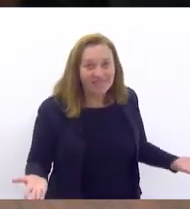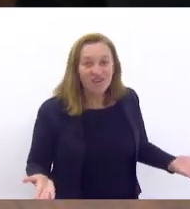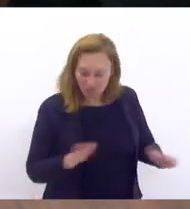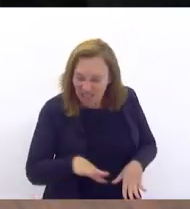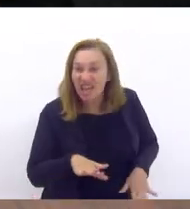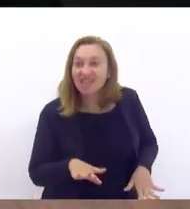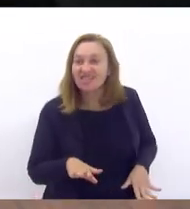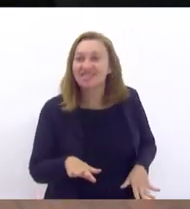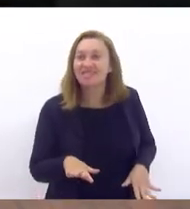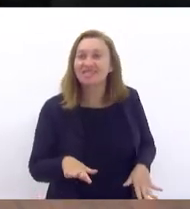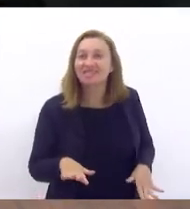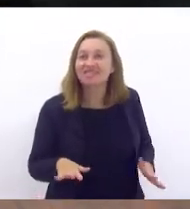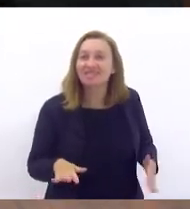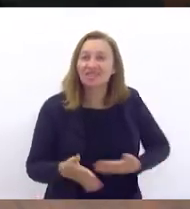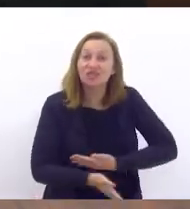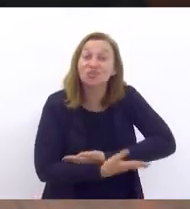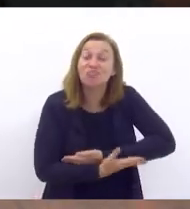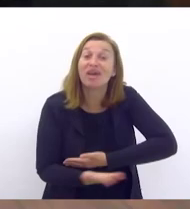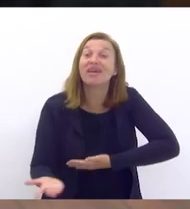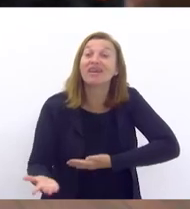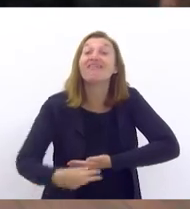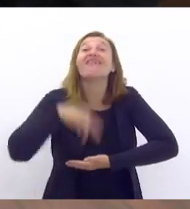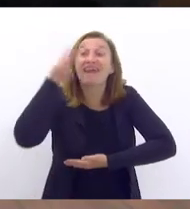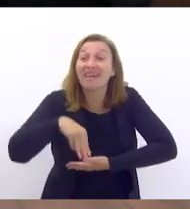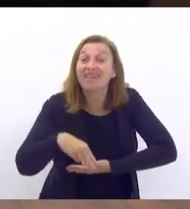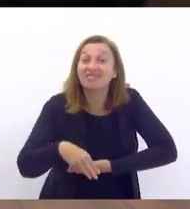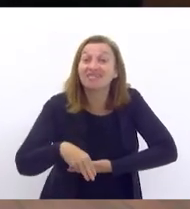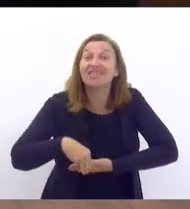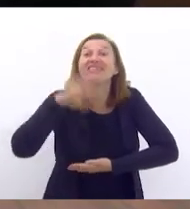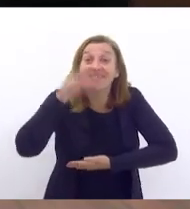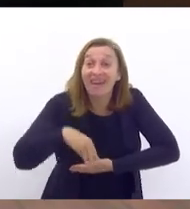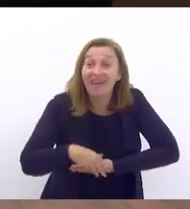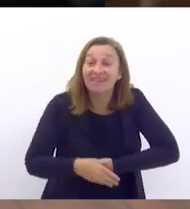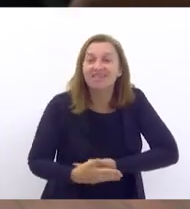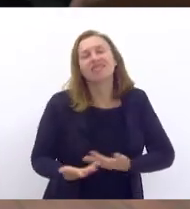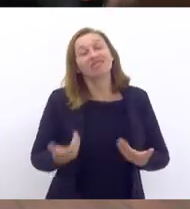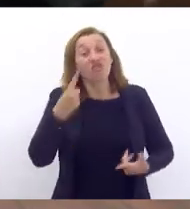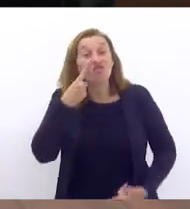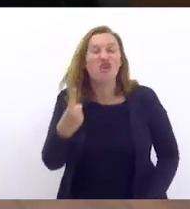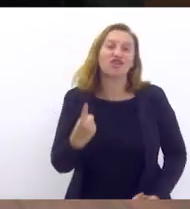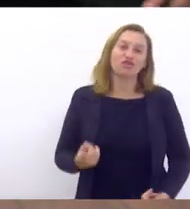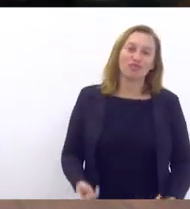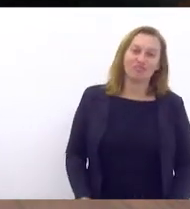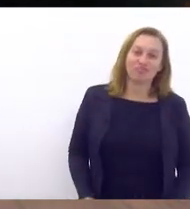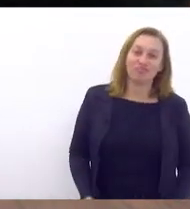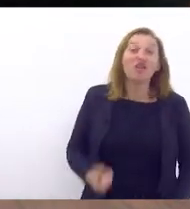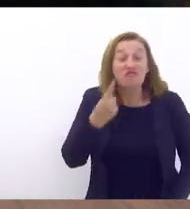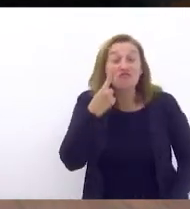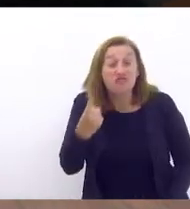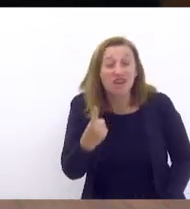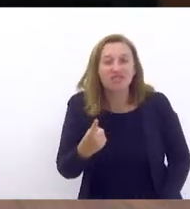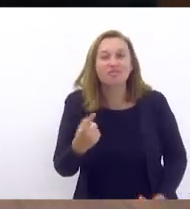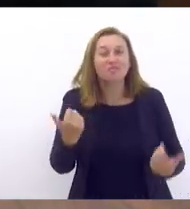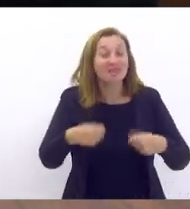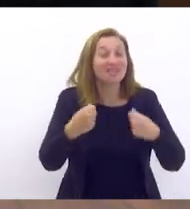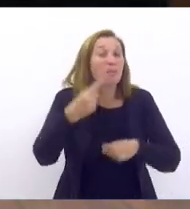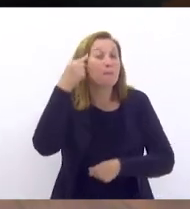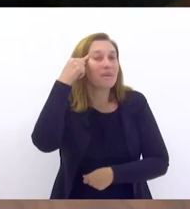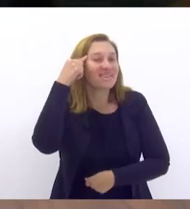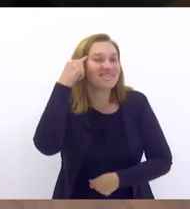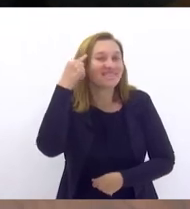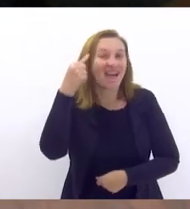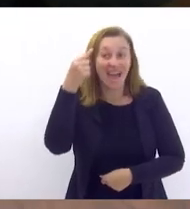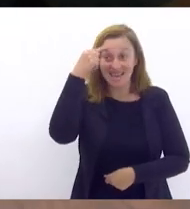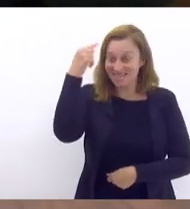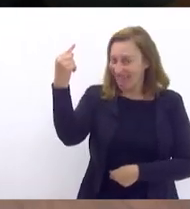criança de colo? Não tem consciência. Quem me garante? Então vejam, vejam, nós precisamos pensar.